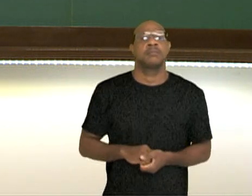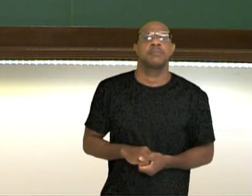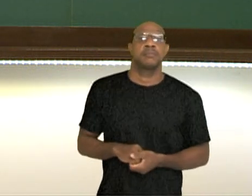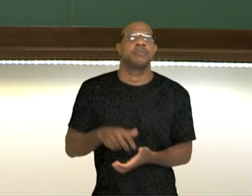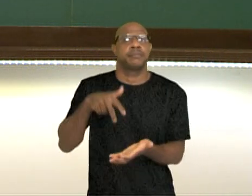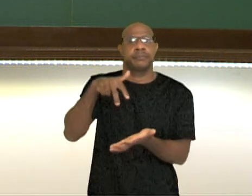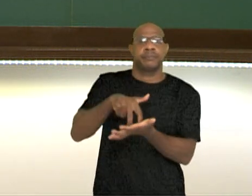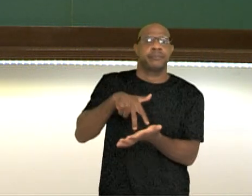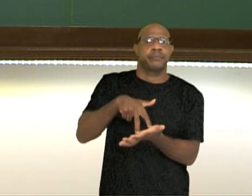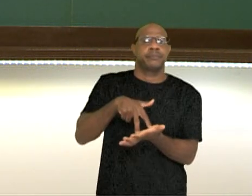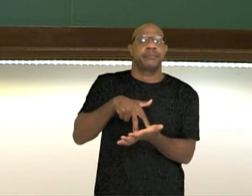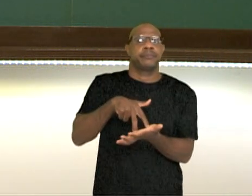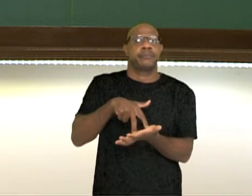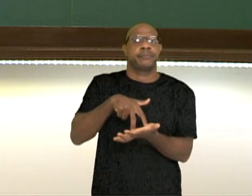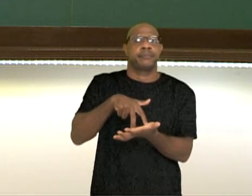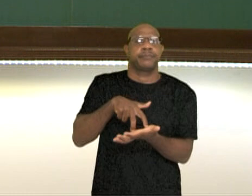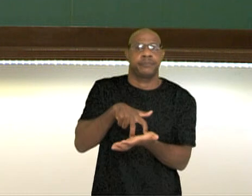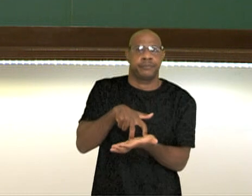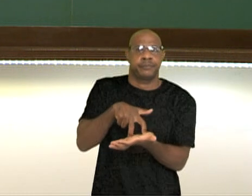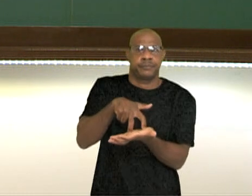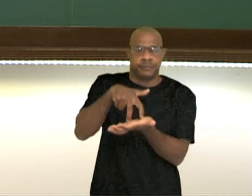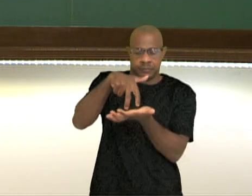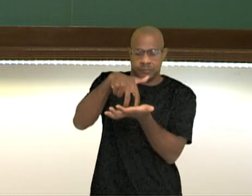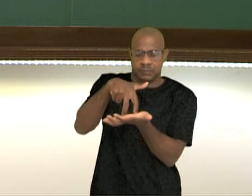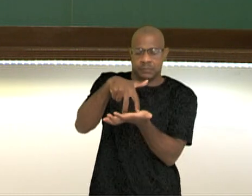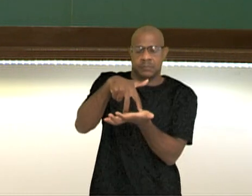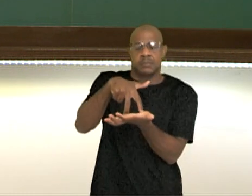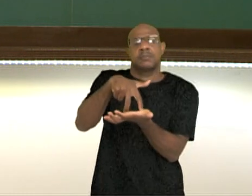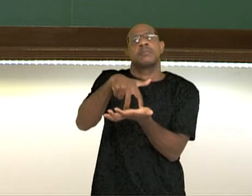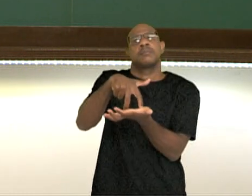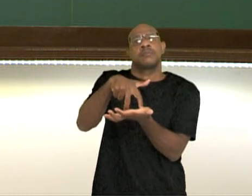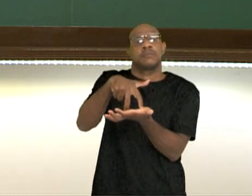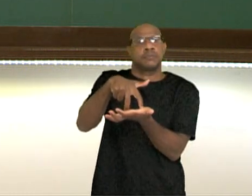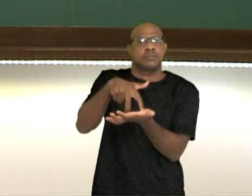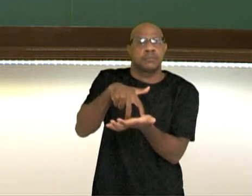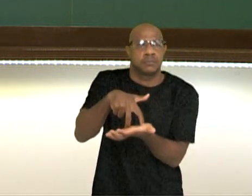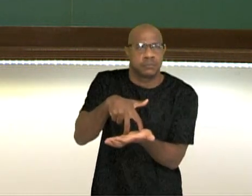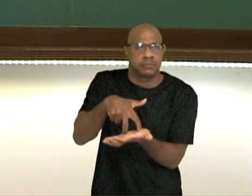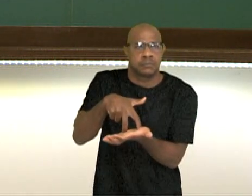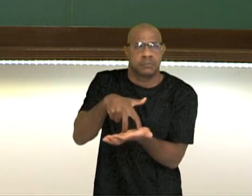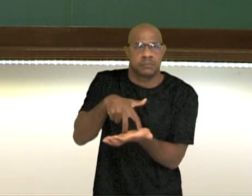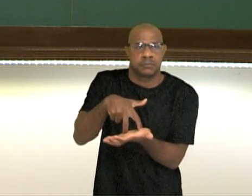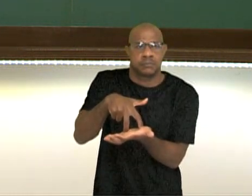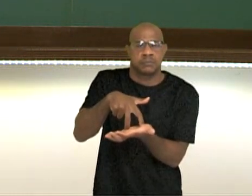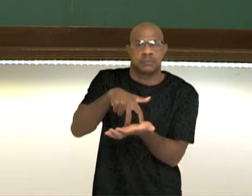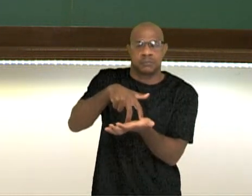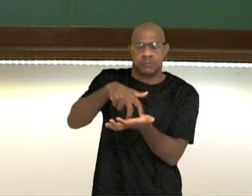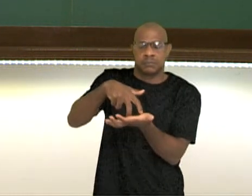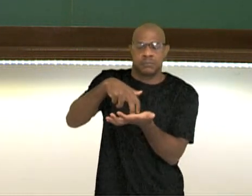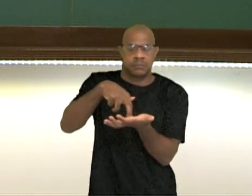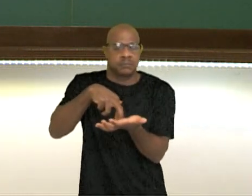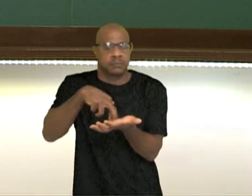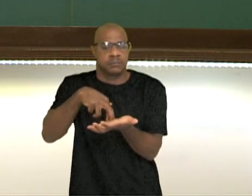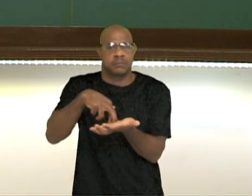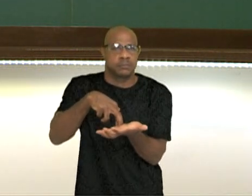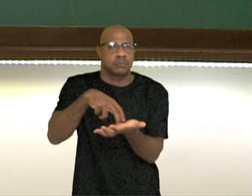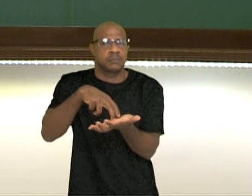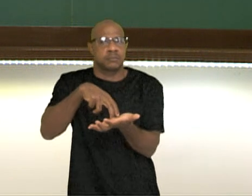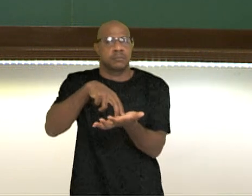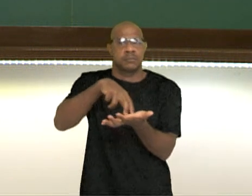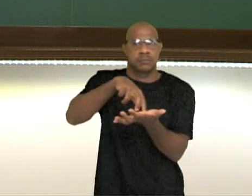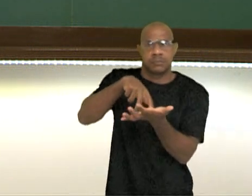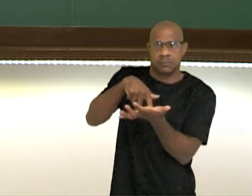Pés afastados, joelhos, né? Tronco flexionado. Recuo para a esquerda, voltei, recuo